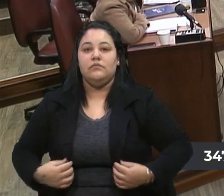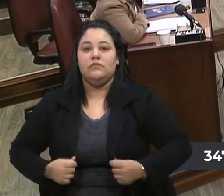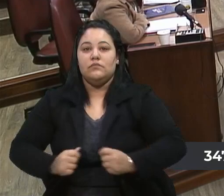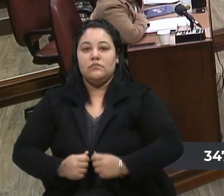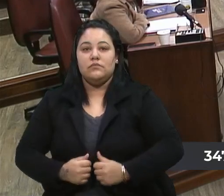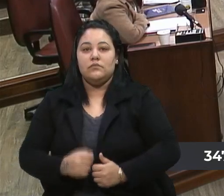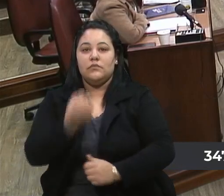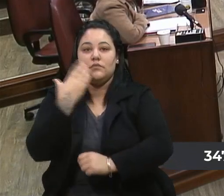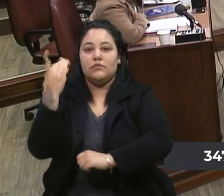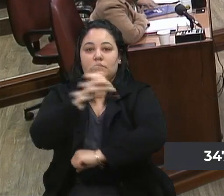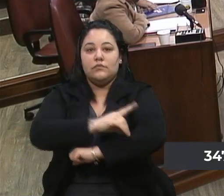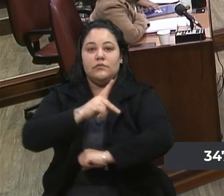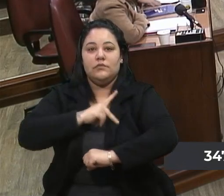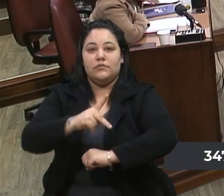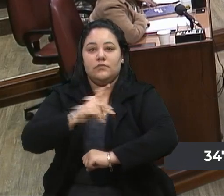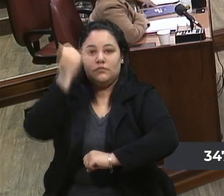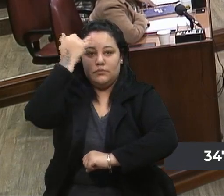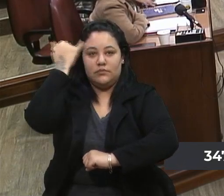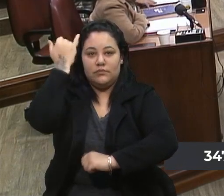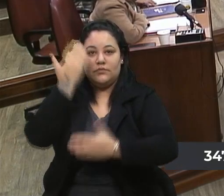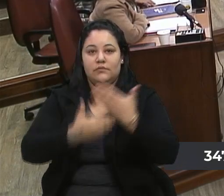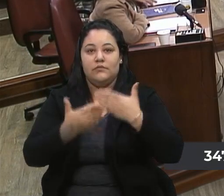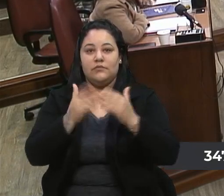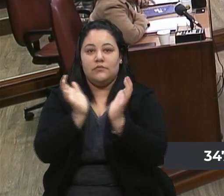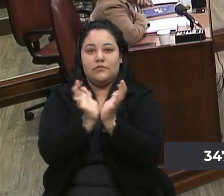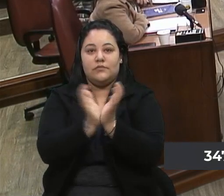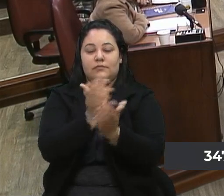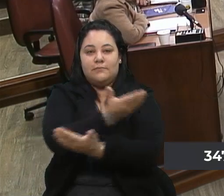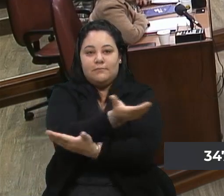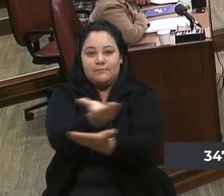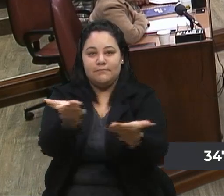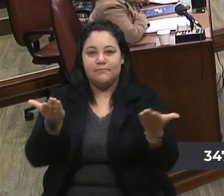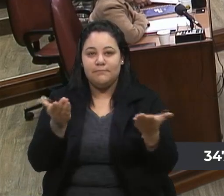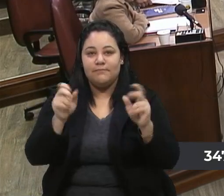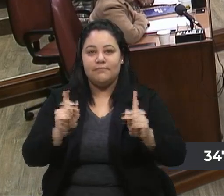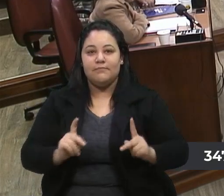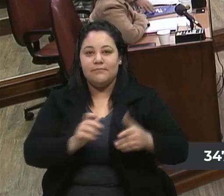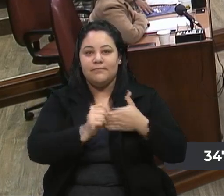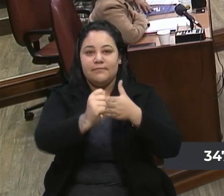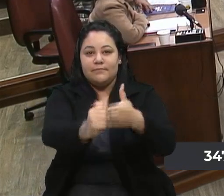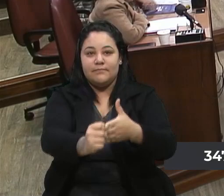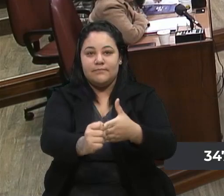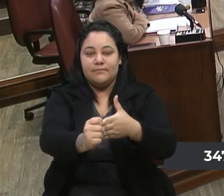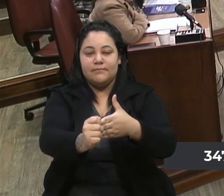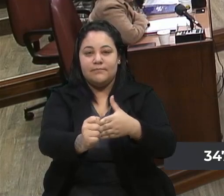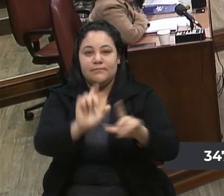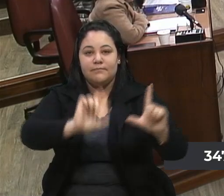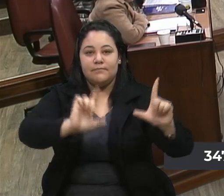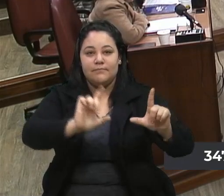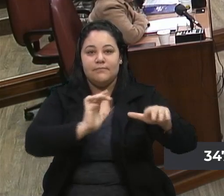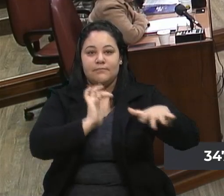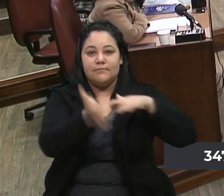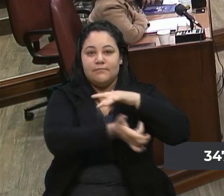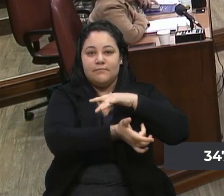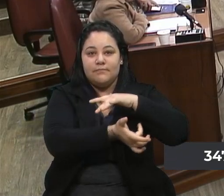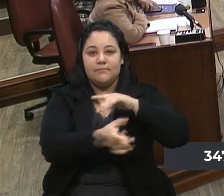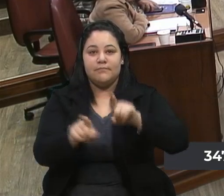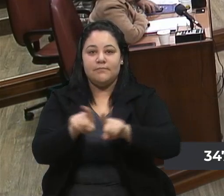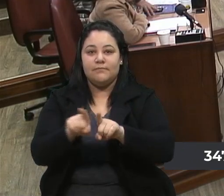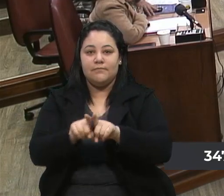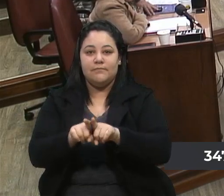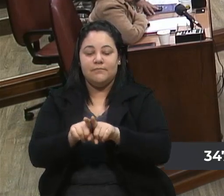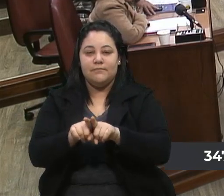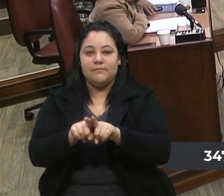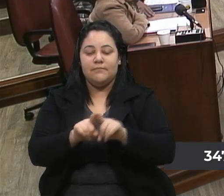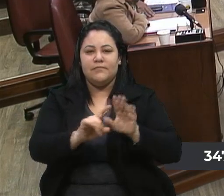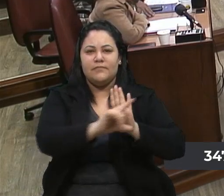Bom dia, presidente D'Ambros, colegas vereadores, vereadoras, as pessoas que nos acompanham pela TV Câmara e pelas redes sociais. No